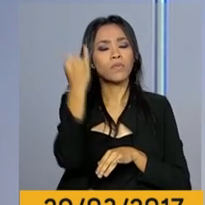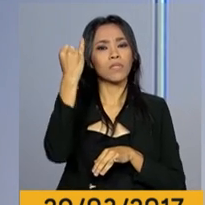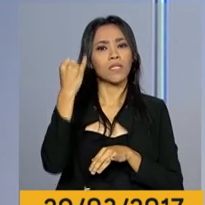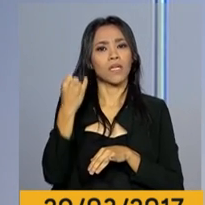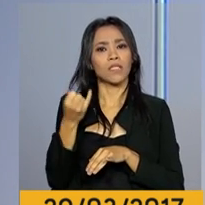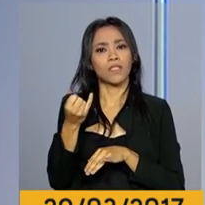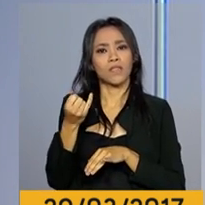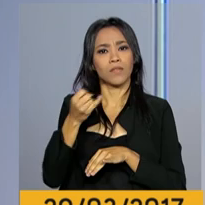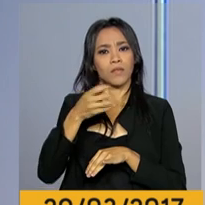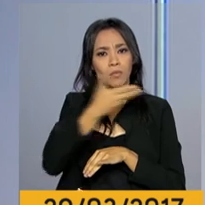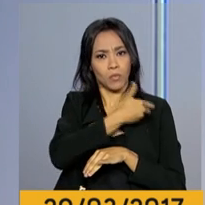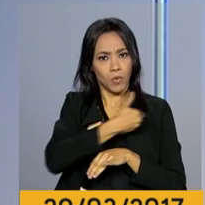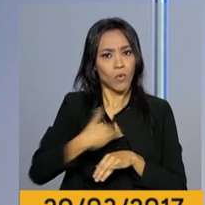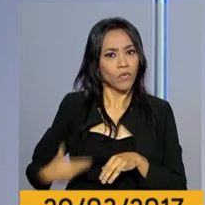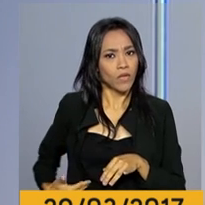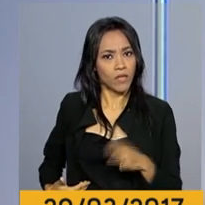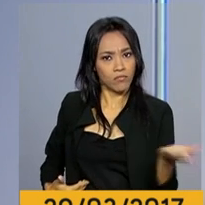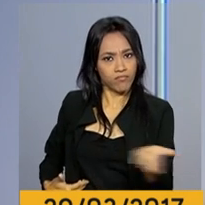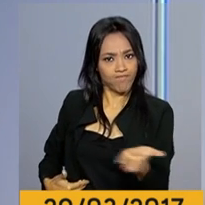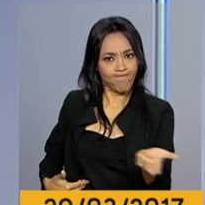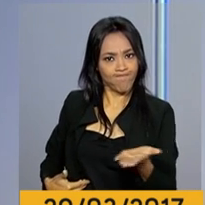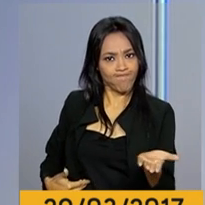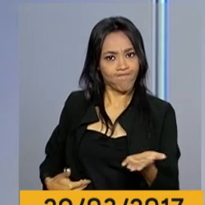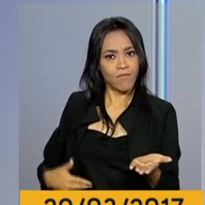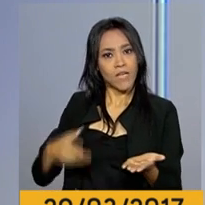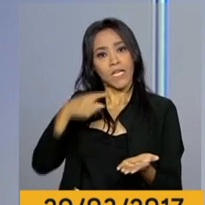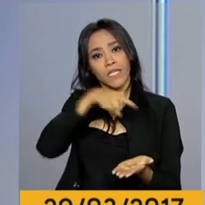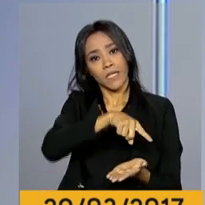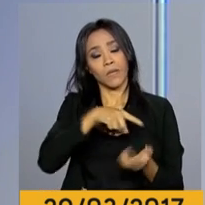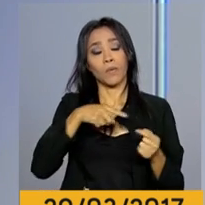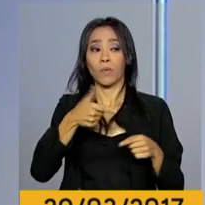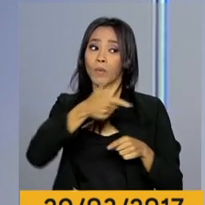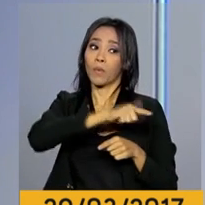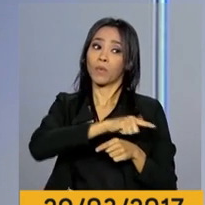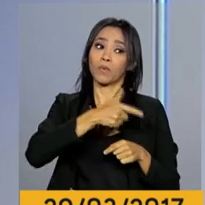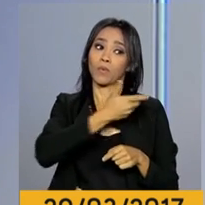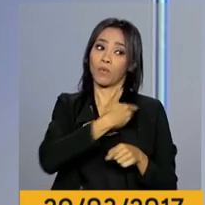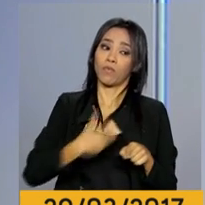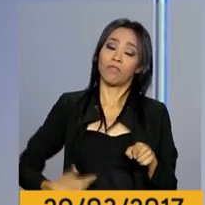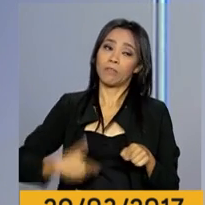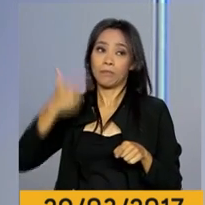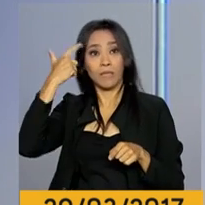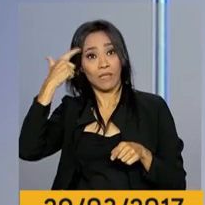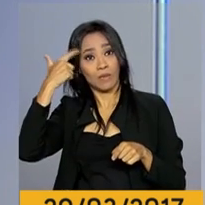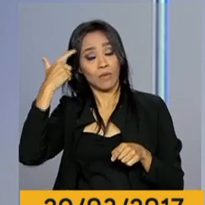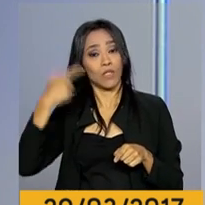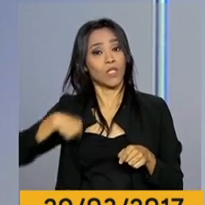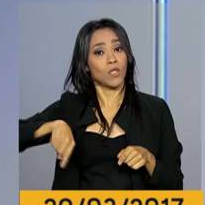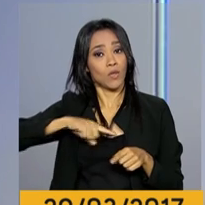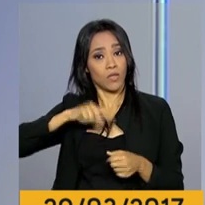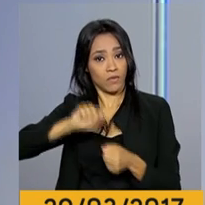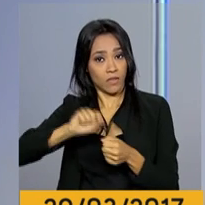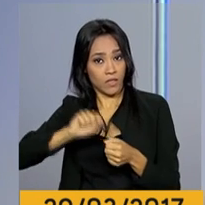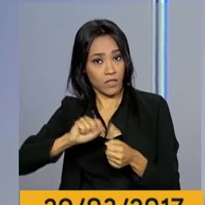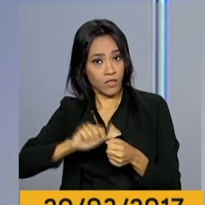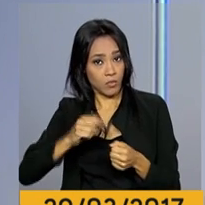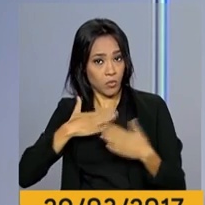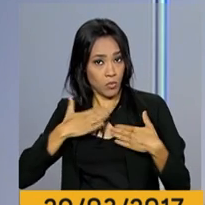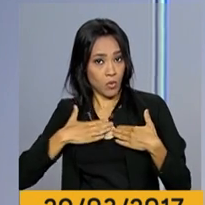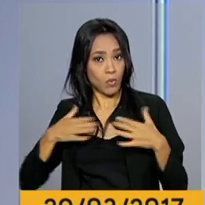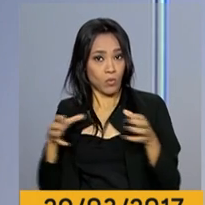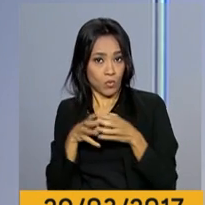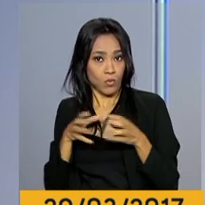governo de gente mas o governo de gente resolveu entender que aquele gesto do mundo que nós praticávamos no meu partido a